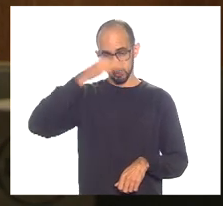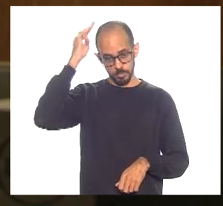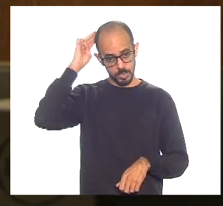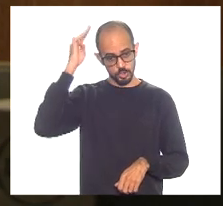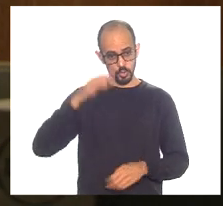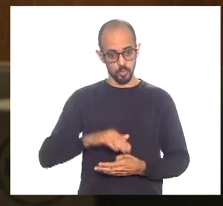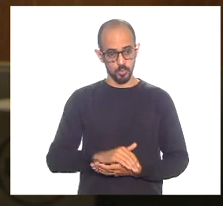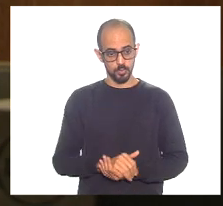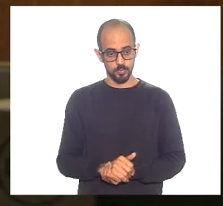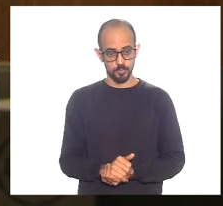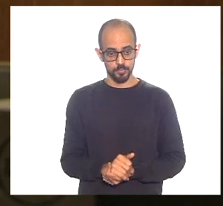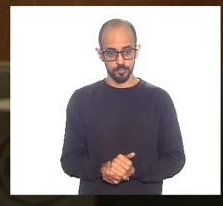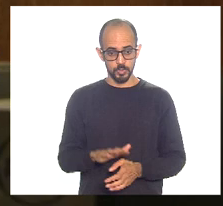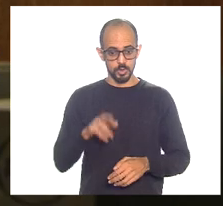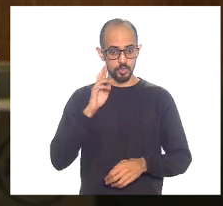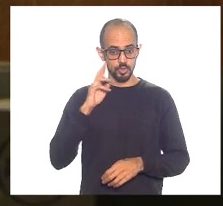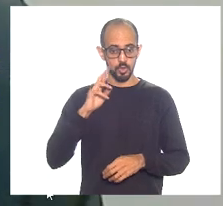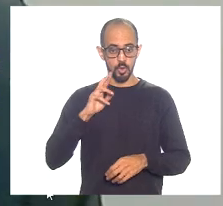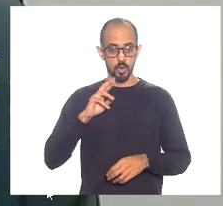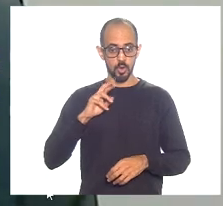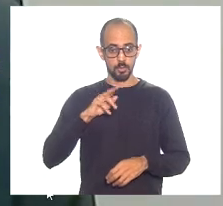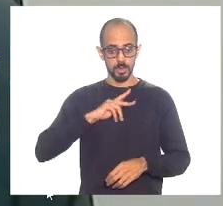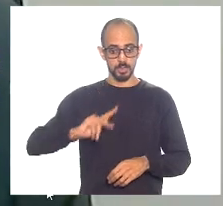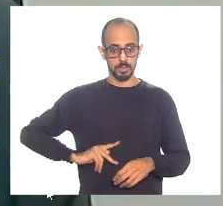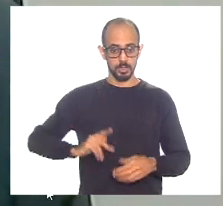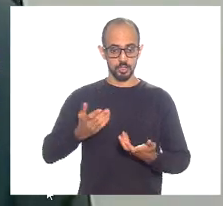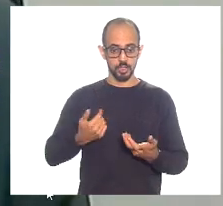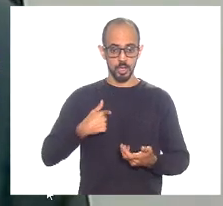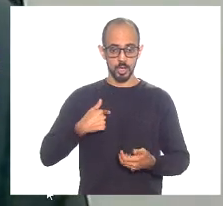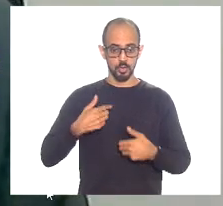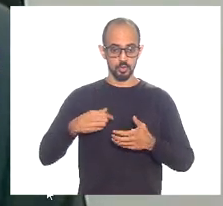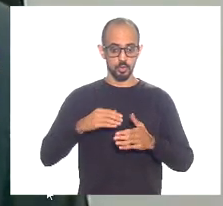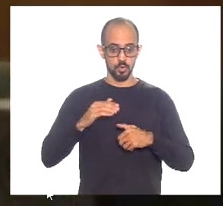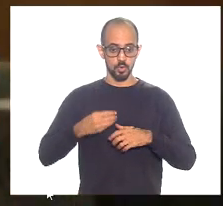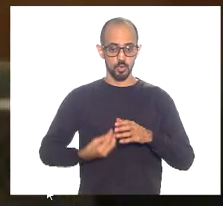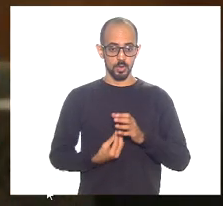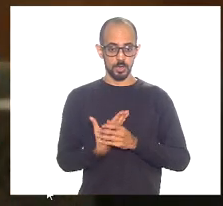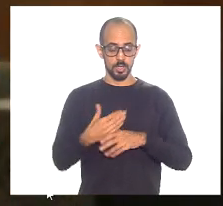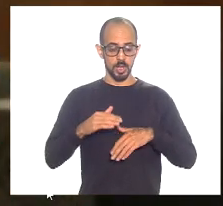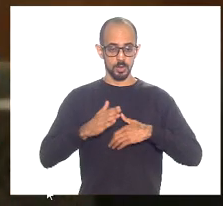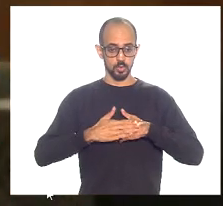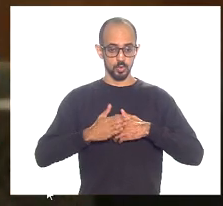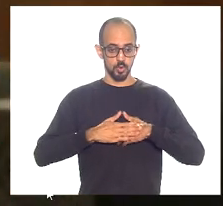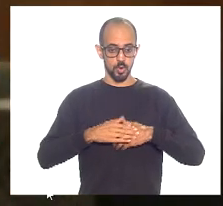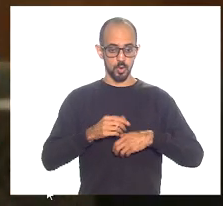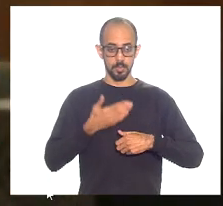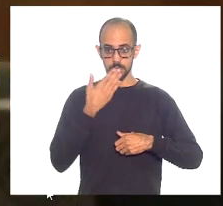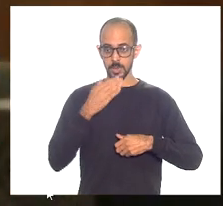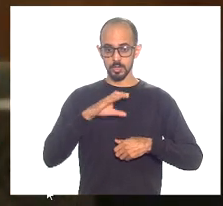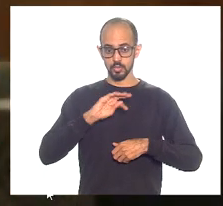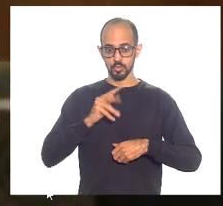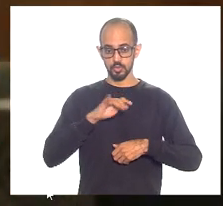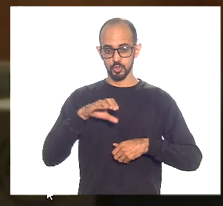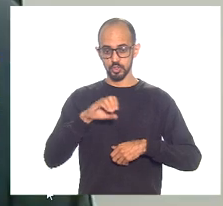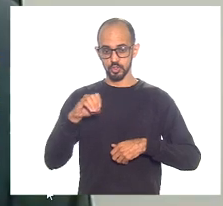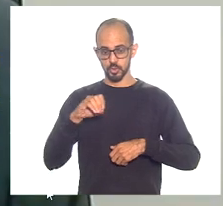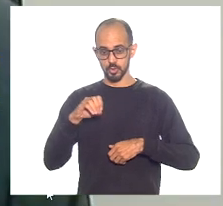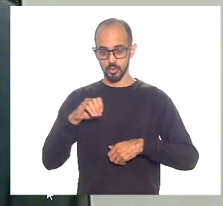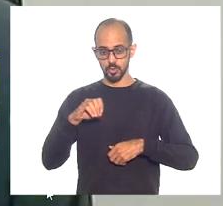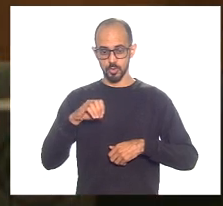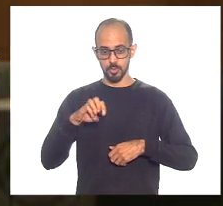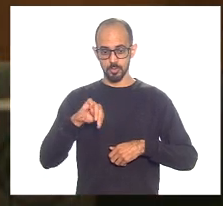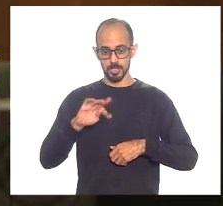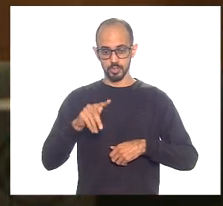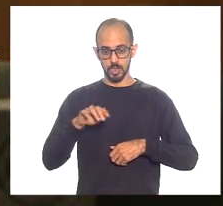Pacheco. Senhor presidente, eu sou autor da matéria. Queria pedir Vossa Excelência que pudesse designar o deputado Chico Machado para dar o parecer em nome da CCJ.